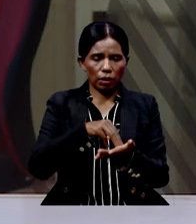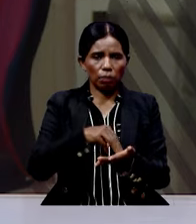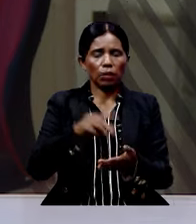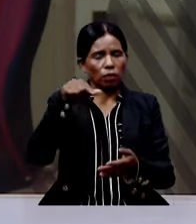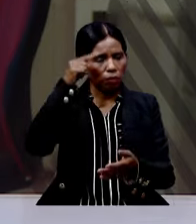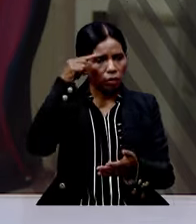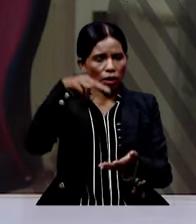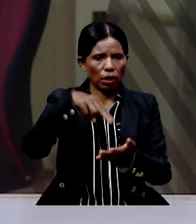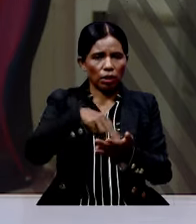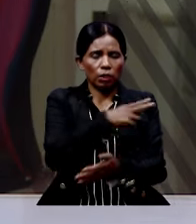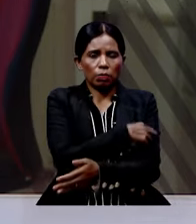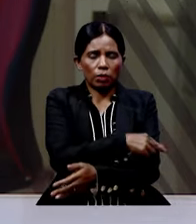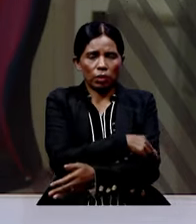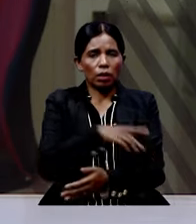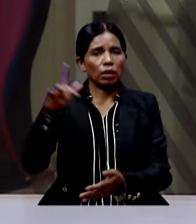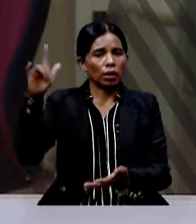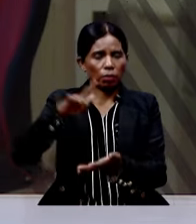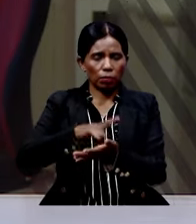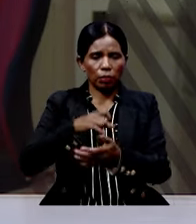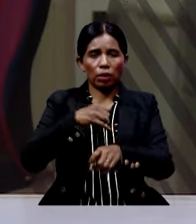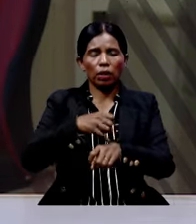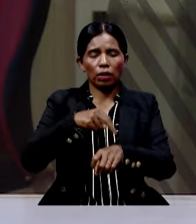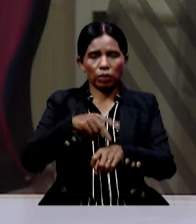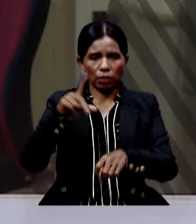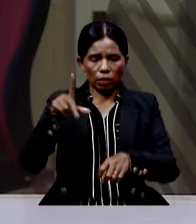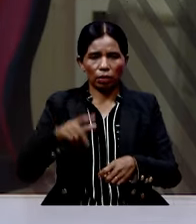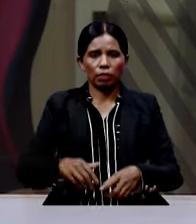i aeroporto internacional Nicolau Lobato.